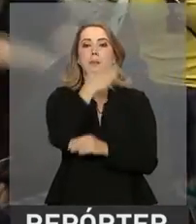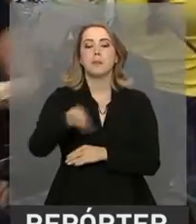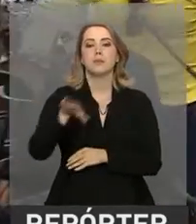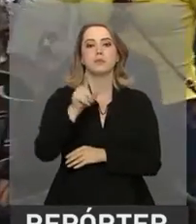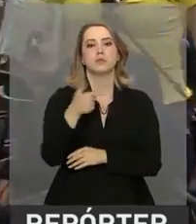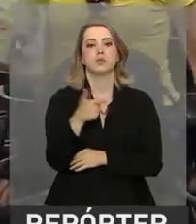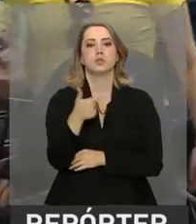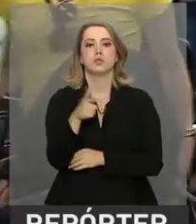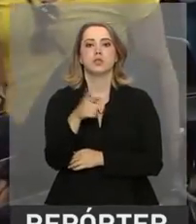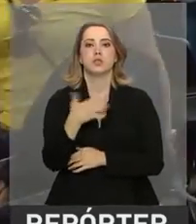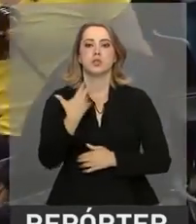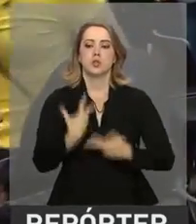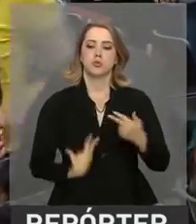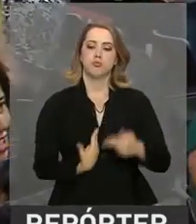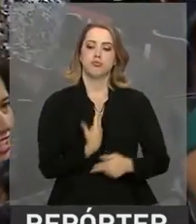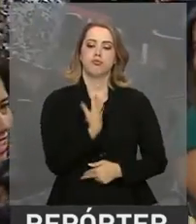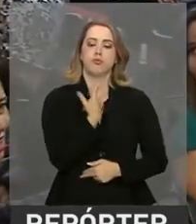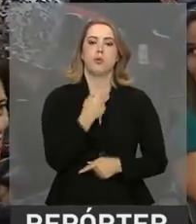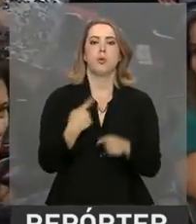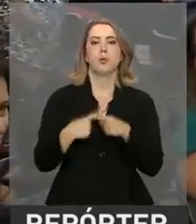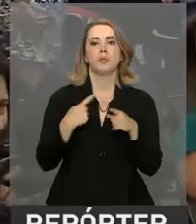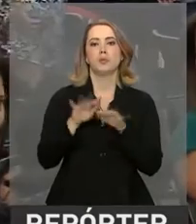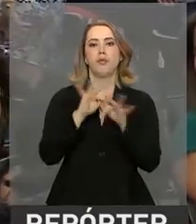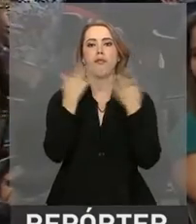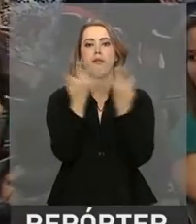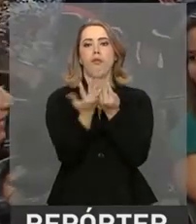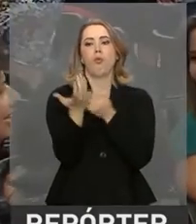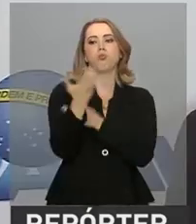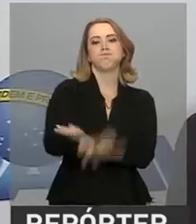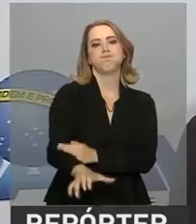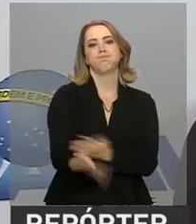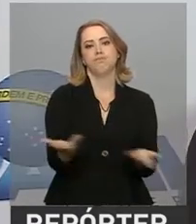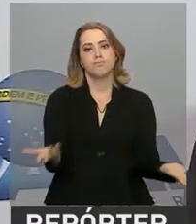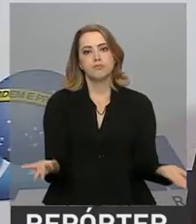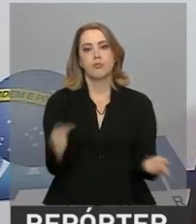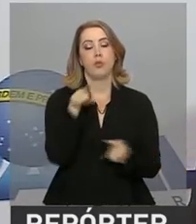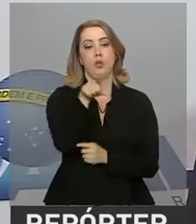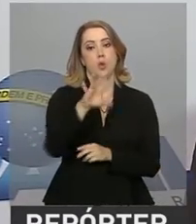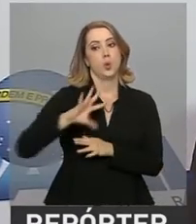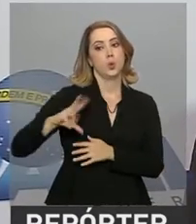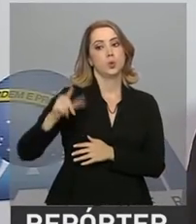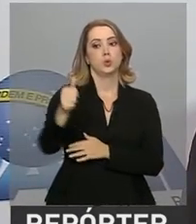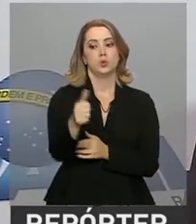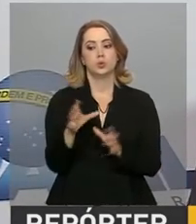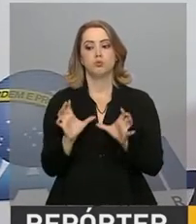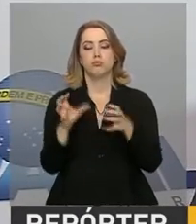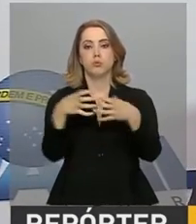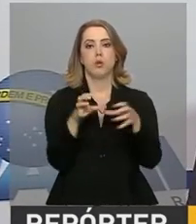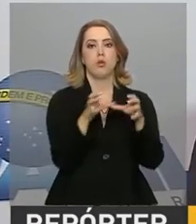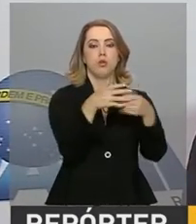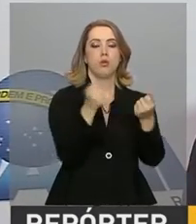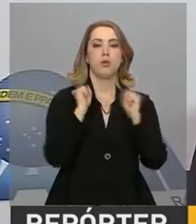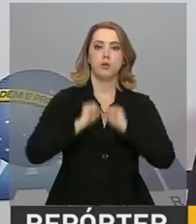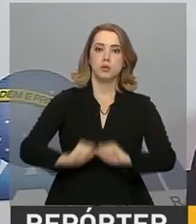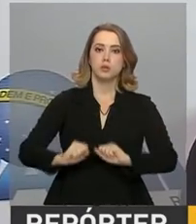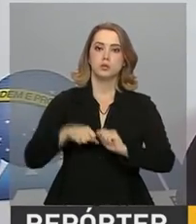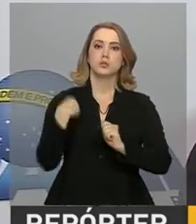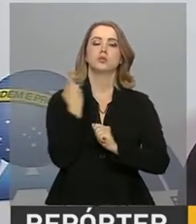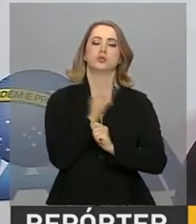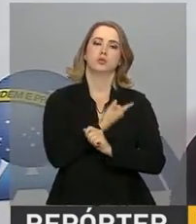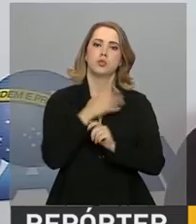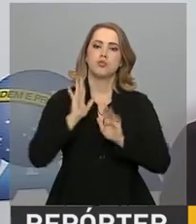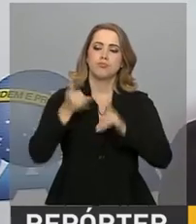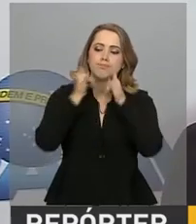transplantados em outras pessoas, porque as famílias se recusaram a autorizar. Em todas as esferas que podemos, estamos fazendo